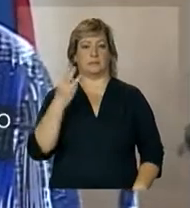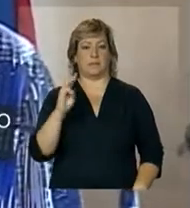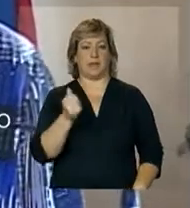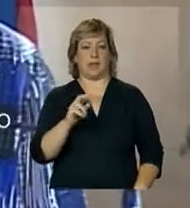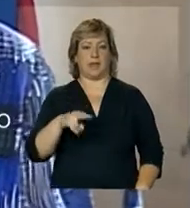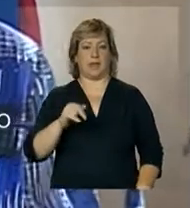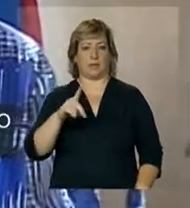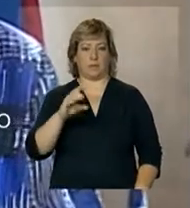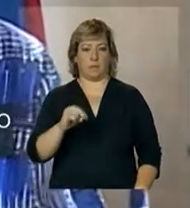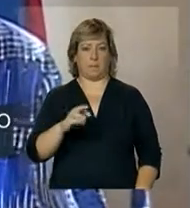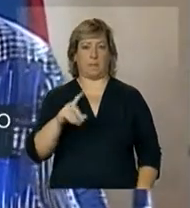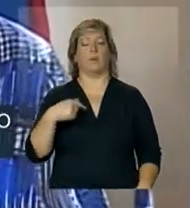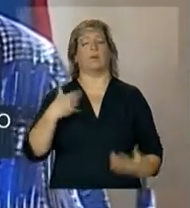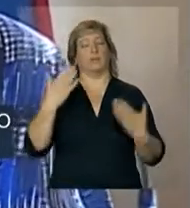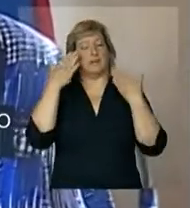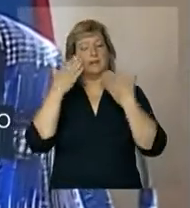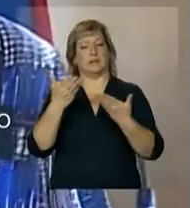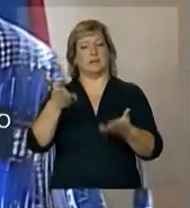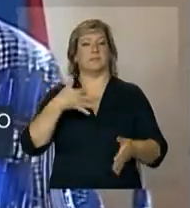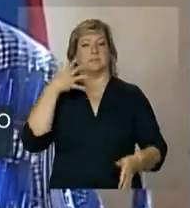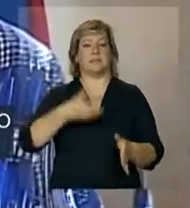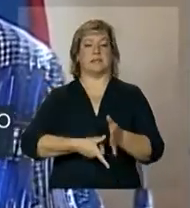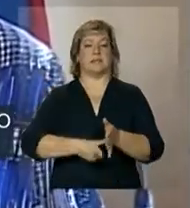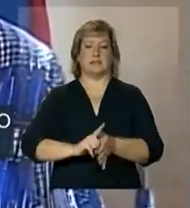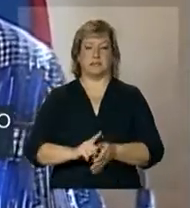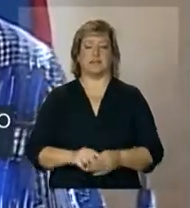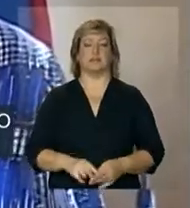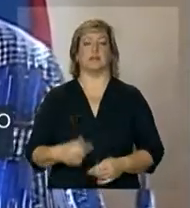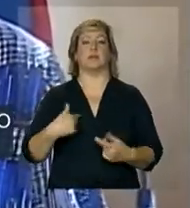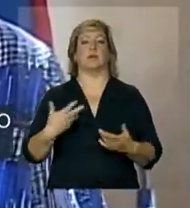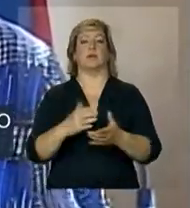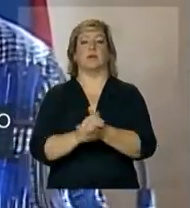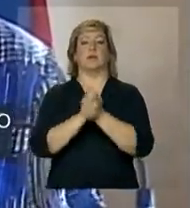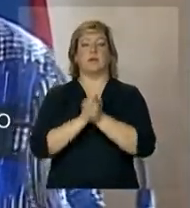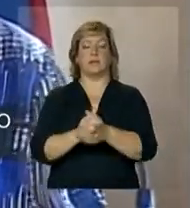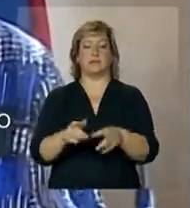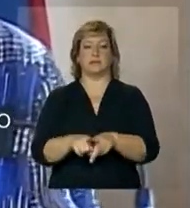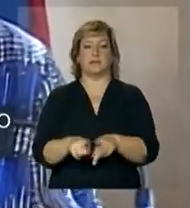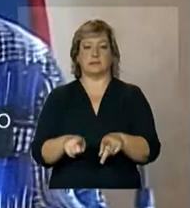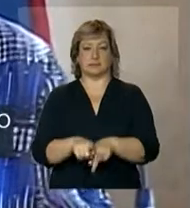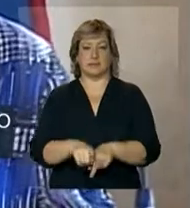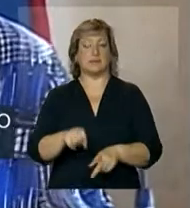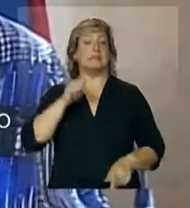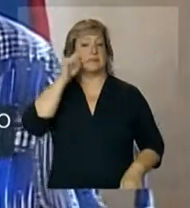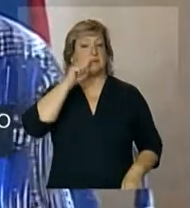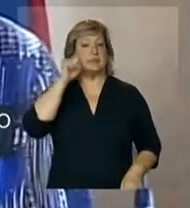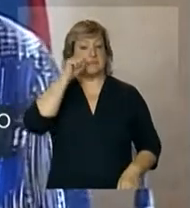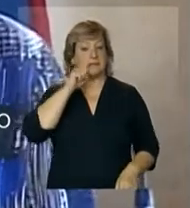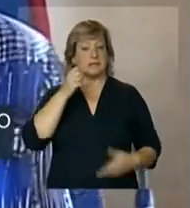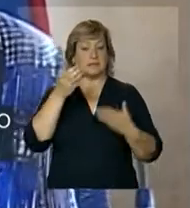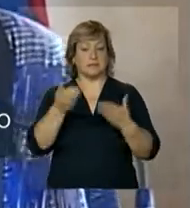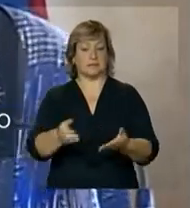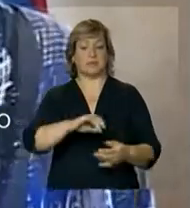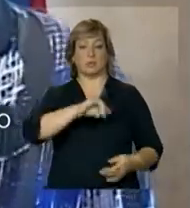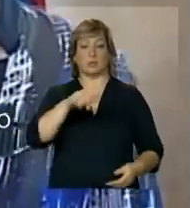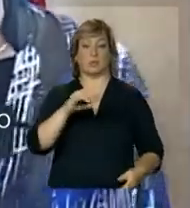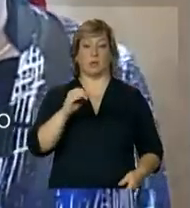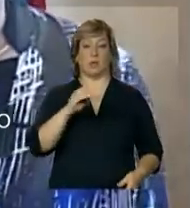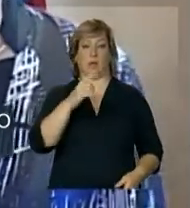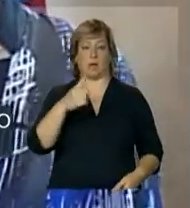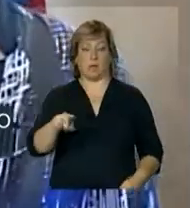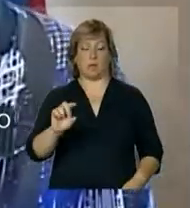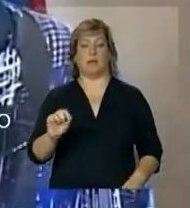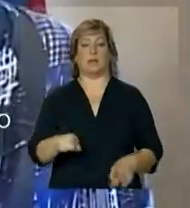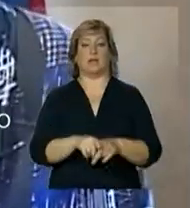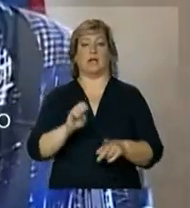Arnaldo Melo, a quem eu agradeço as palavras. Queria cumprimentar os senadores João Alberto,